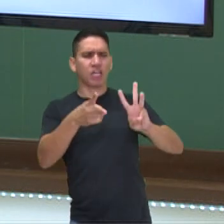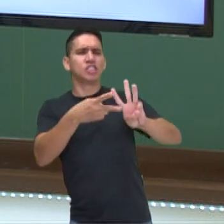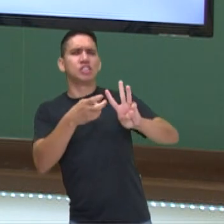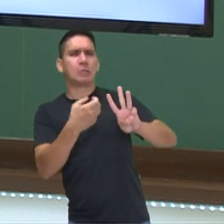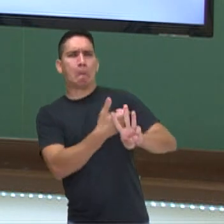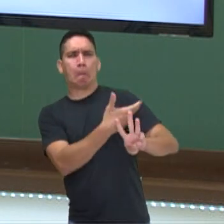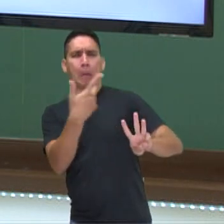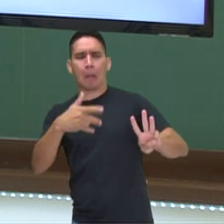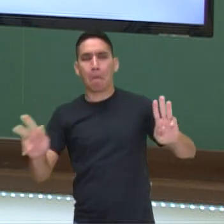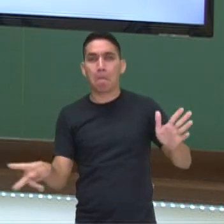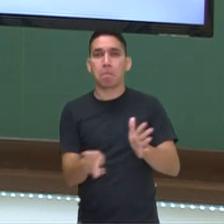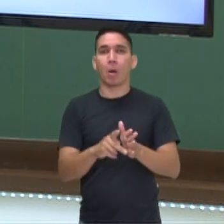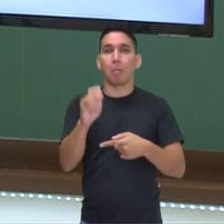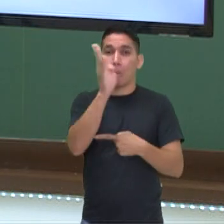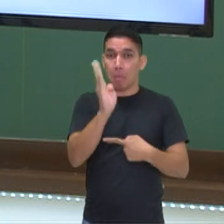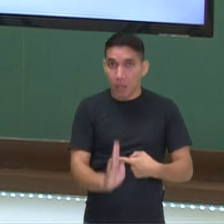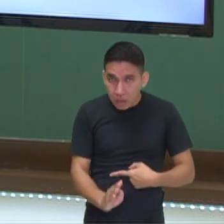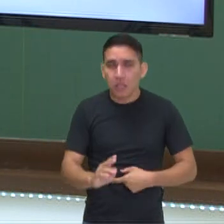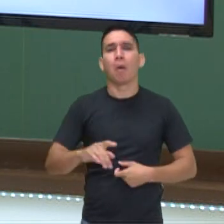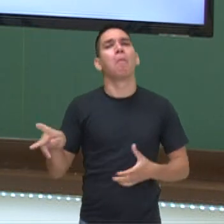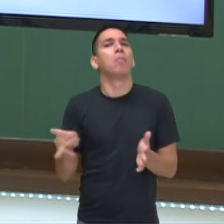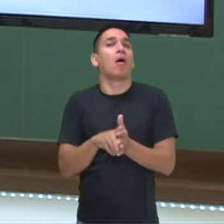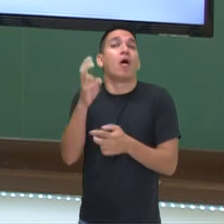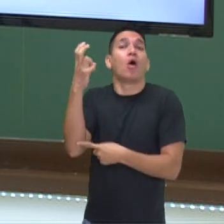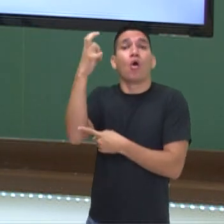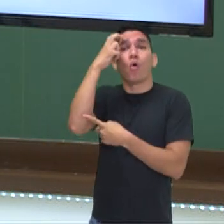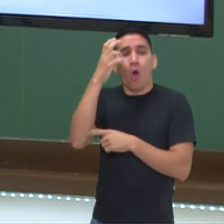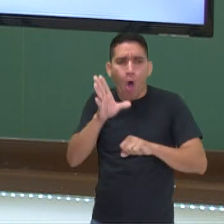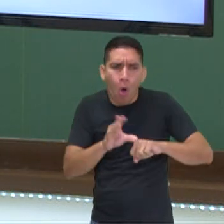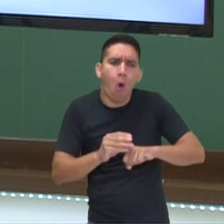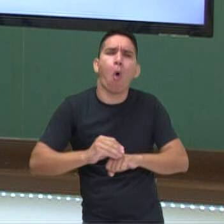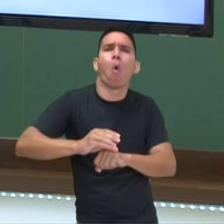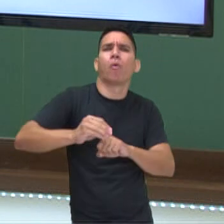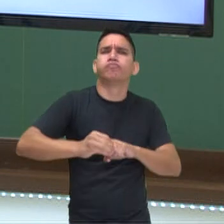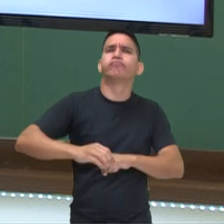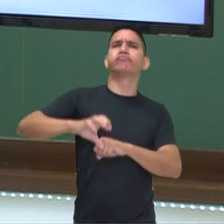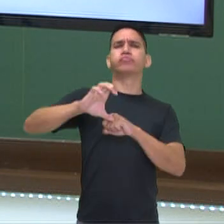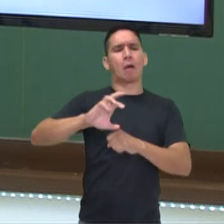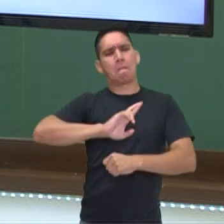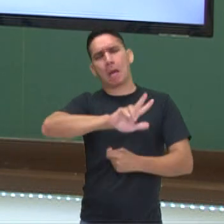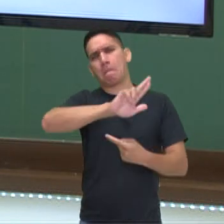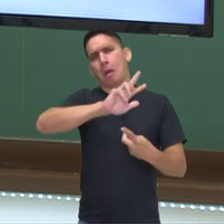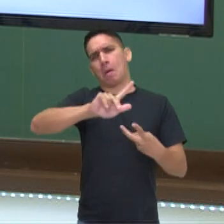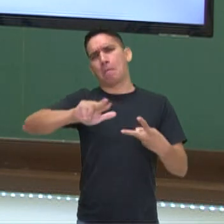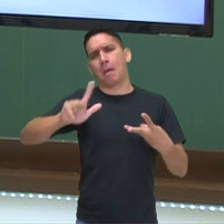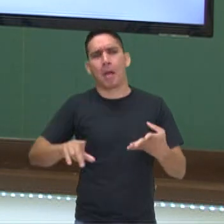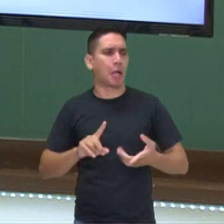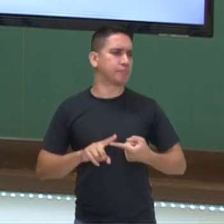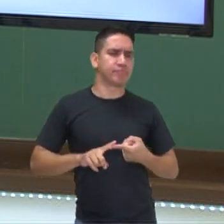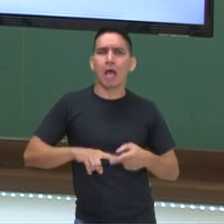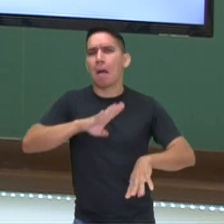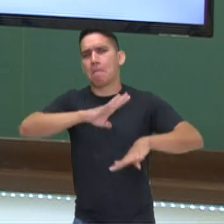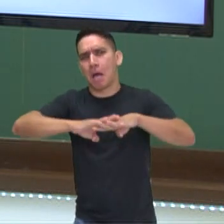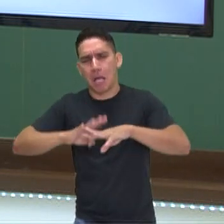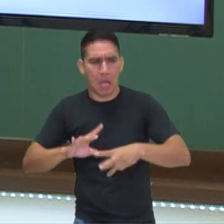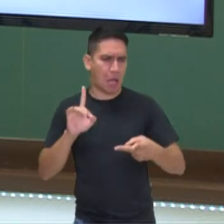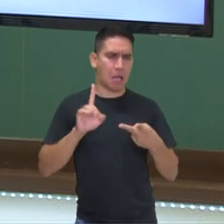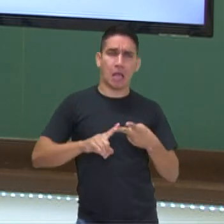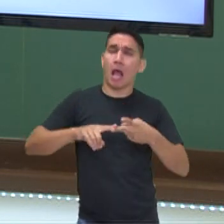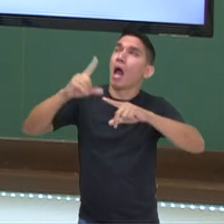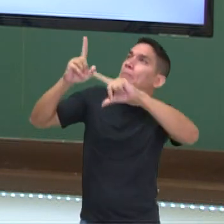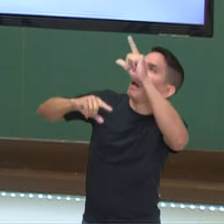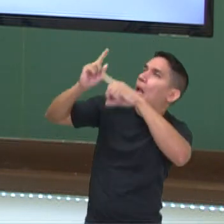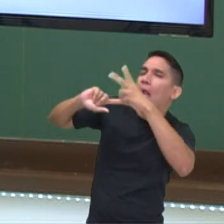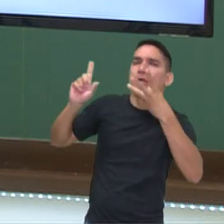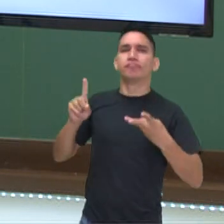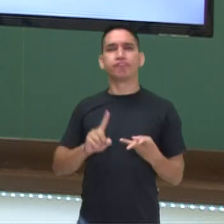desses povos com uma cultura própria, conhecimento em diversas áreas, conhecimento matemático, astronômico, na